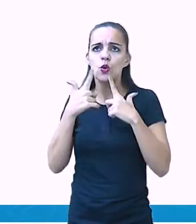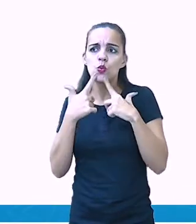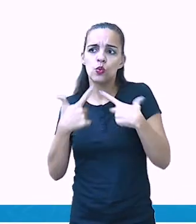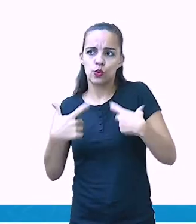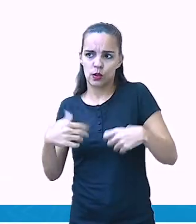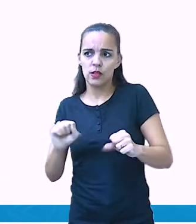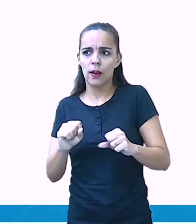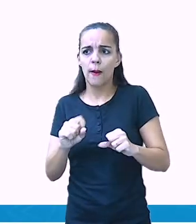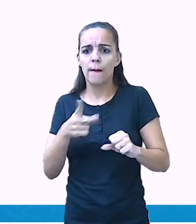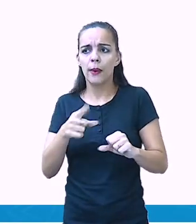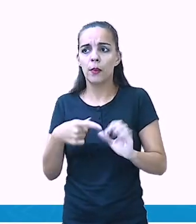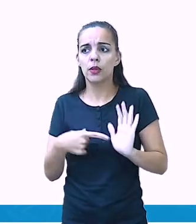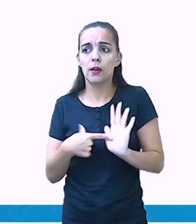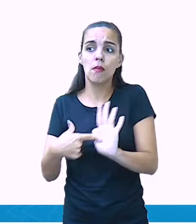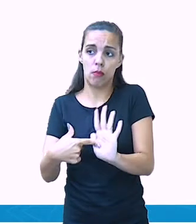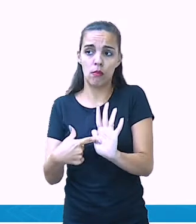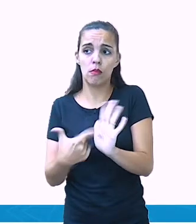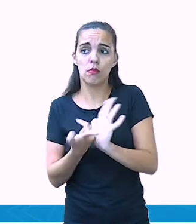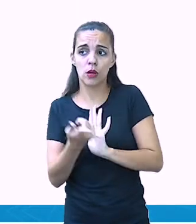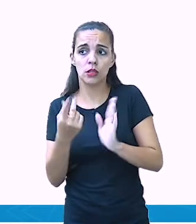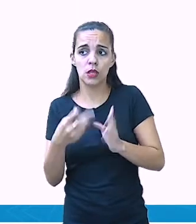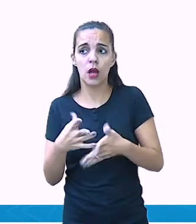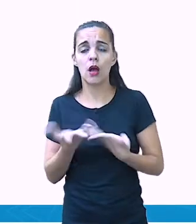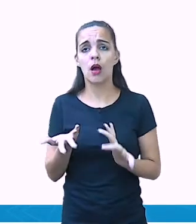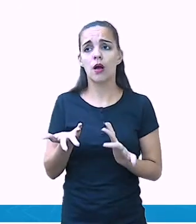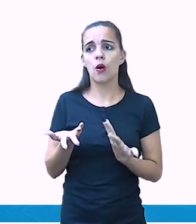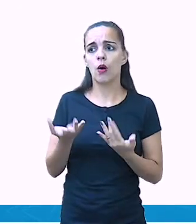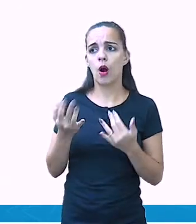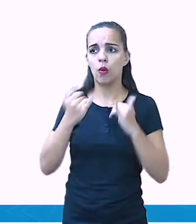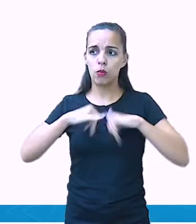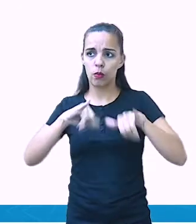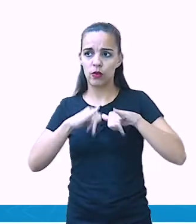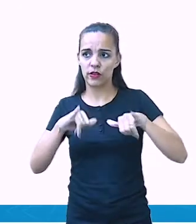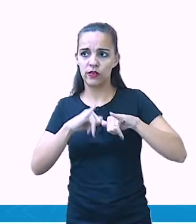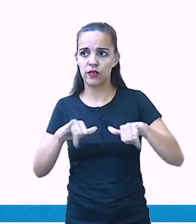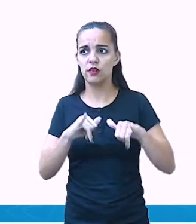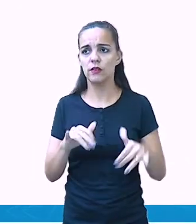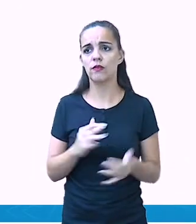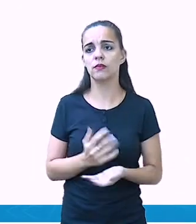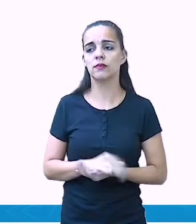linguagem para passar algum assunto, para passar alguma